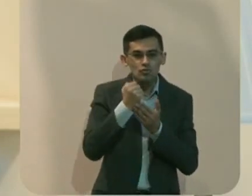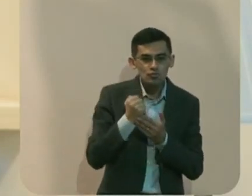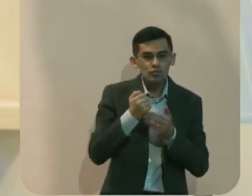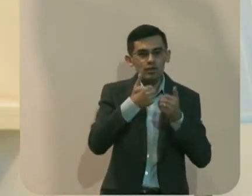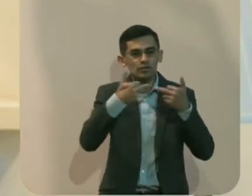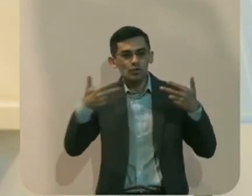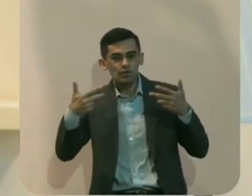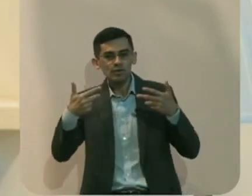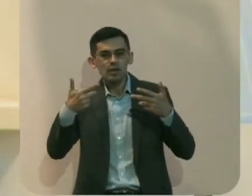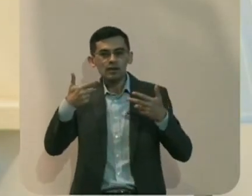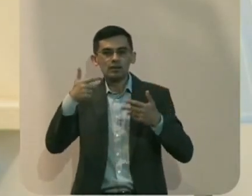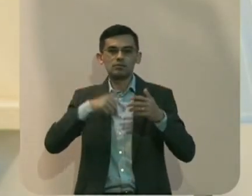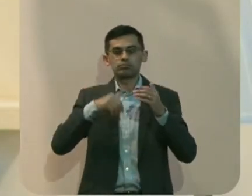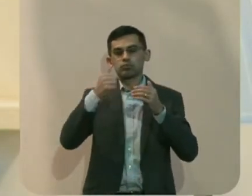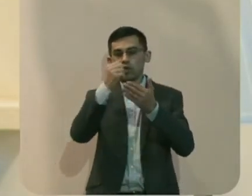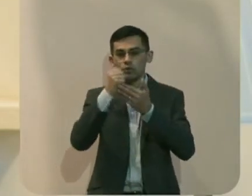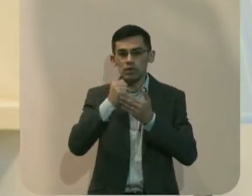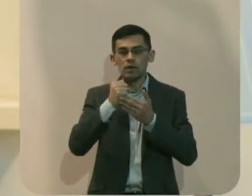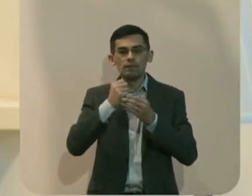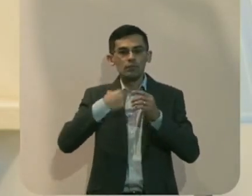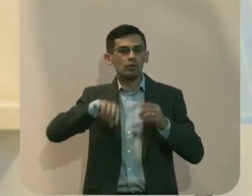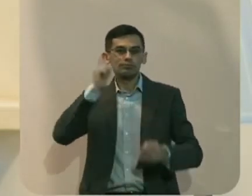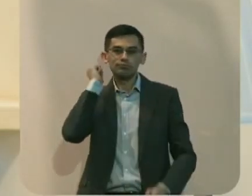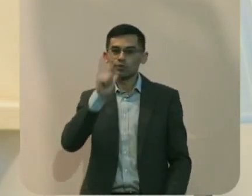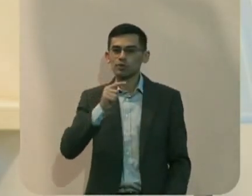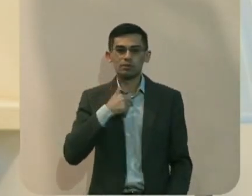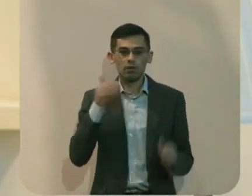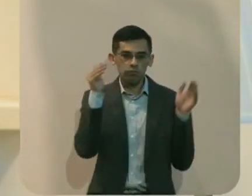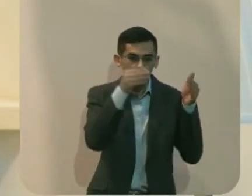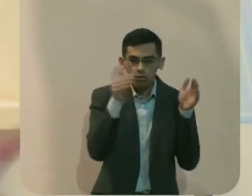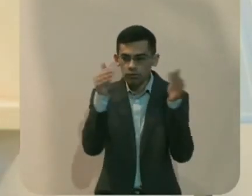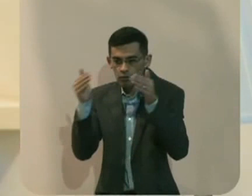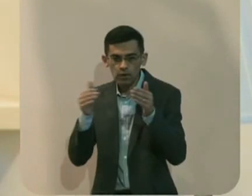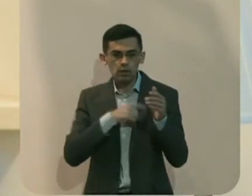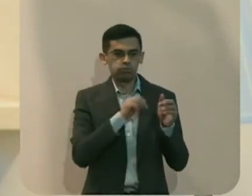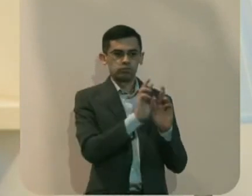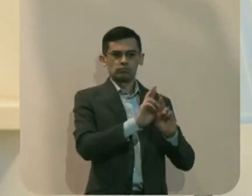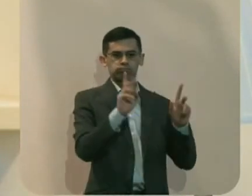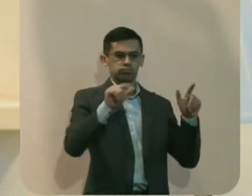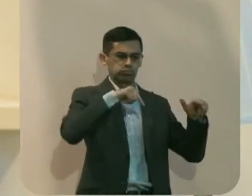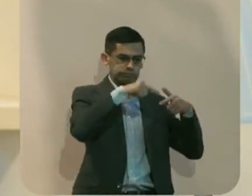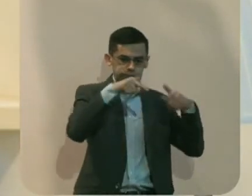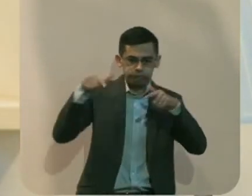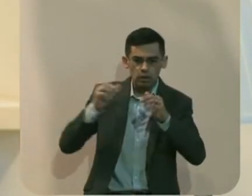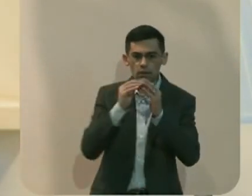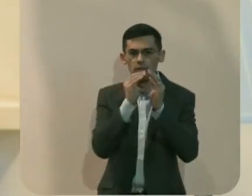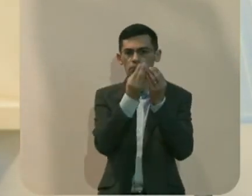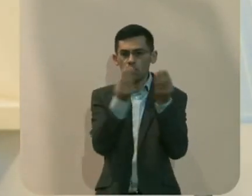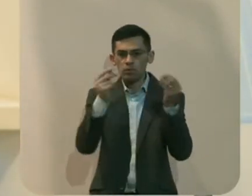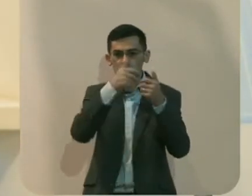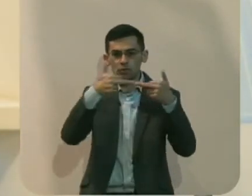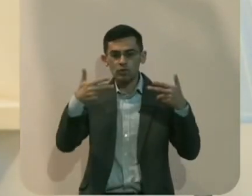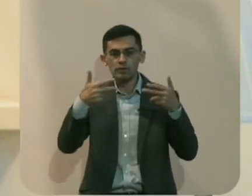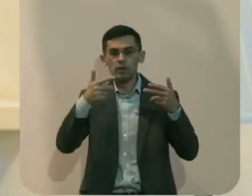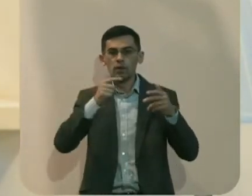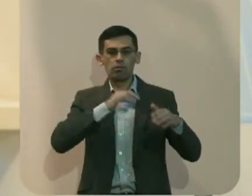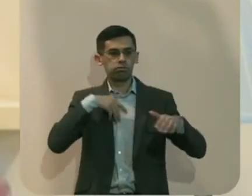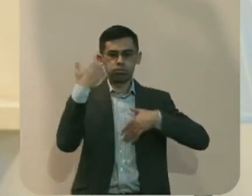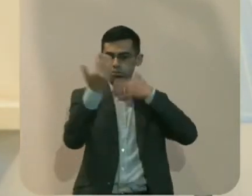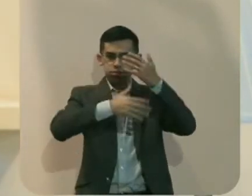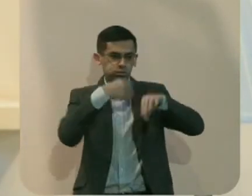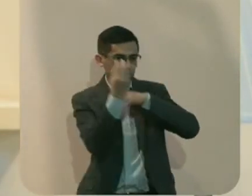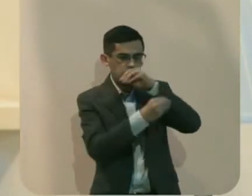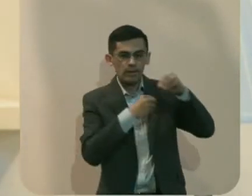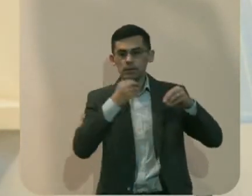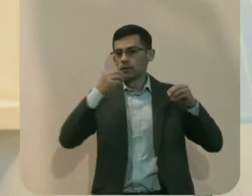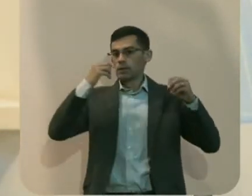que às vezes faz o filtro, a gente não consegue ter foco. Você faz um monte de coisa, não é? E de repente se atropela